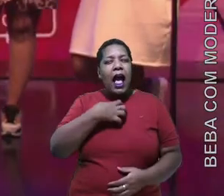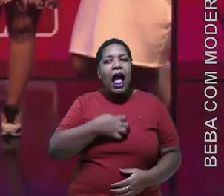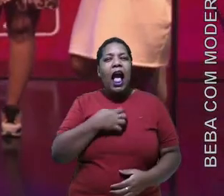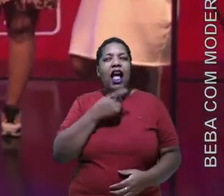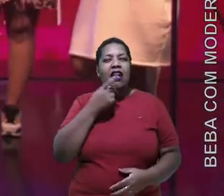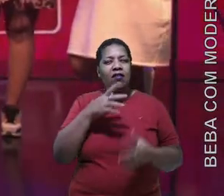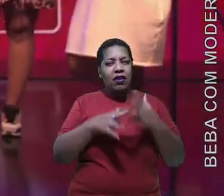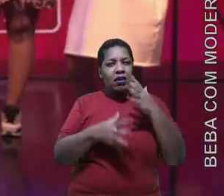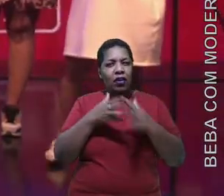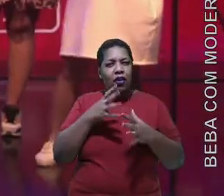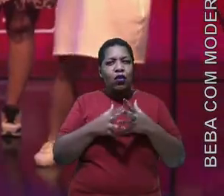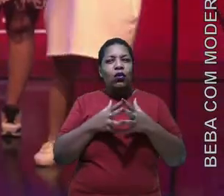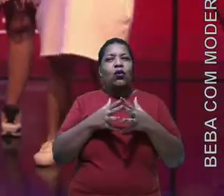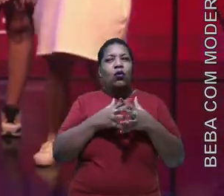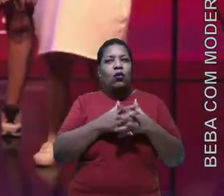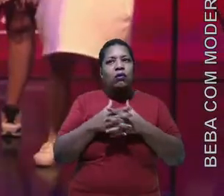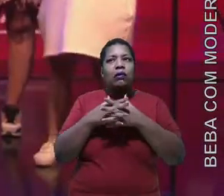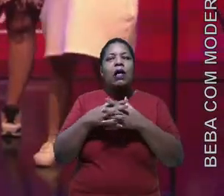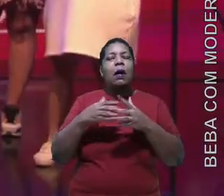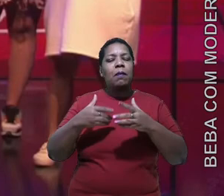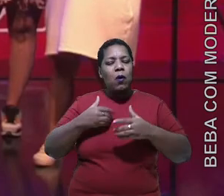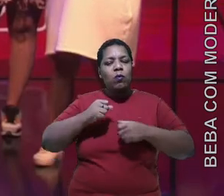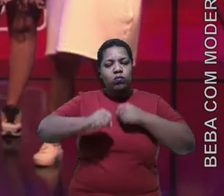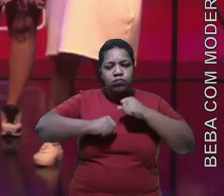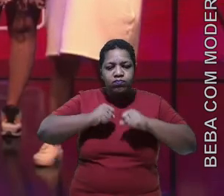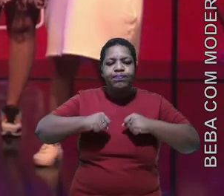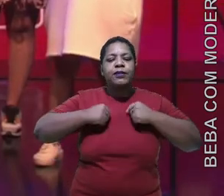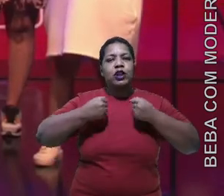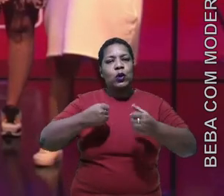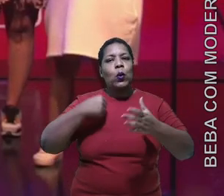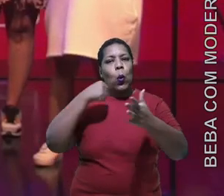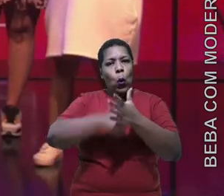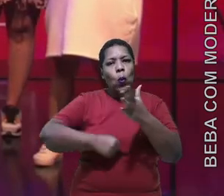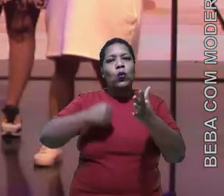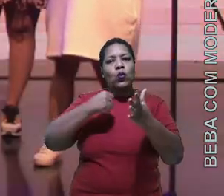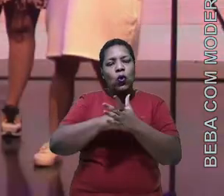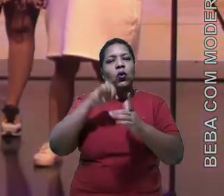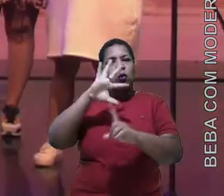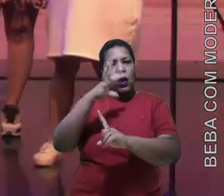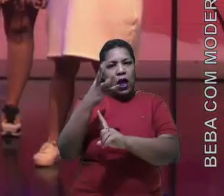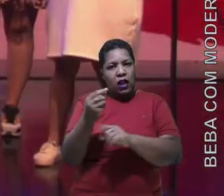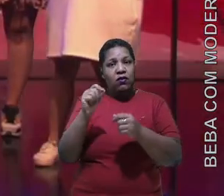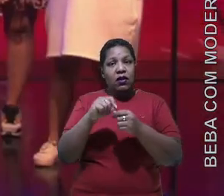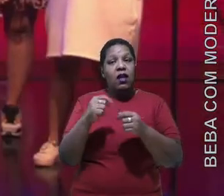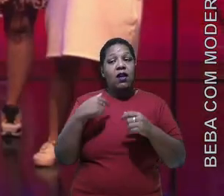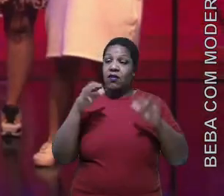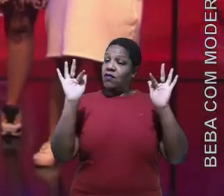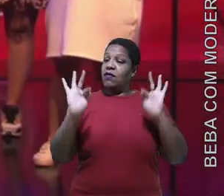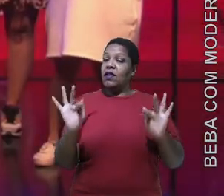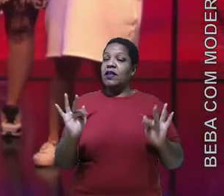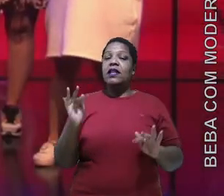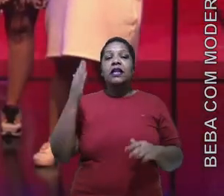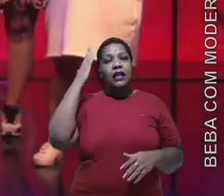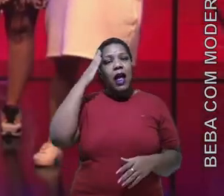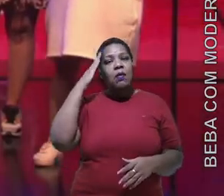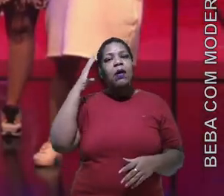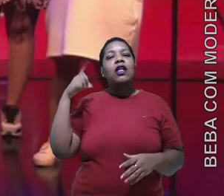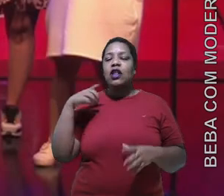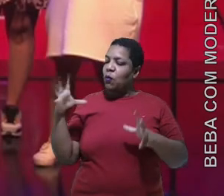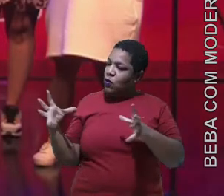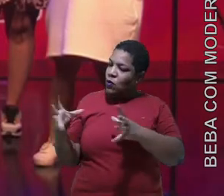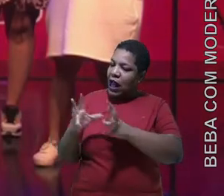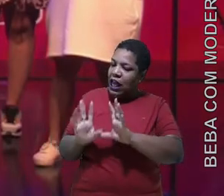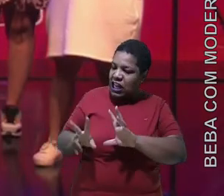incômodo que é uma coisa que também me move para continuar fazendo minha arte para continuar com nesse confrontos eu fico feliz de saber que tem mais uma galera se